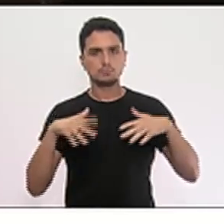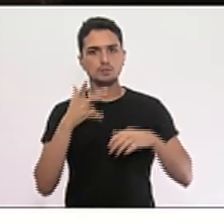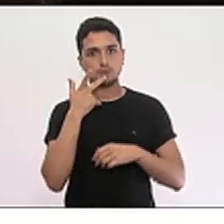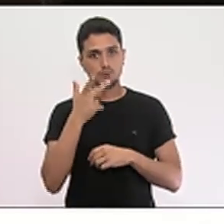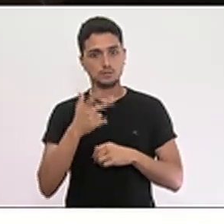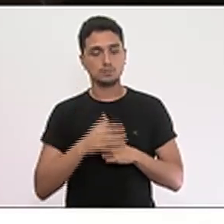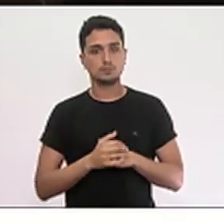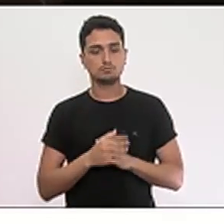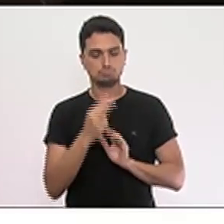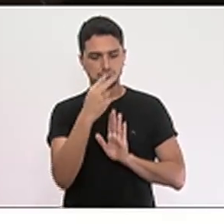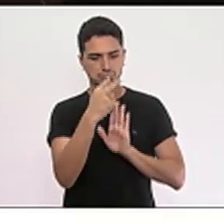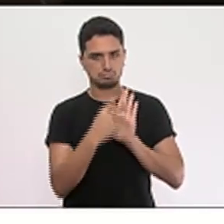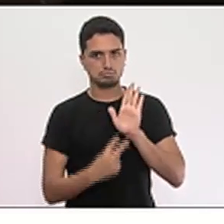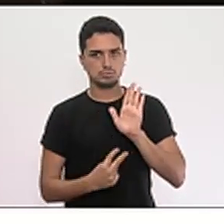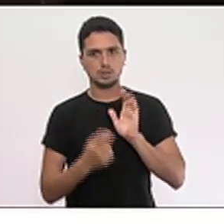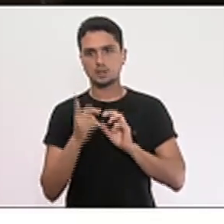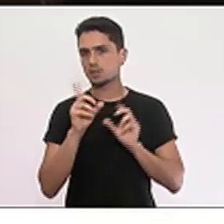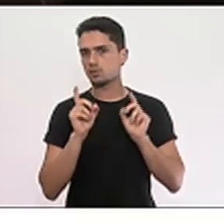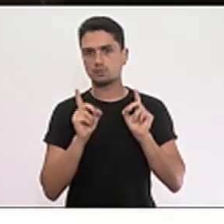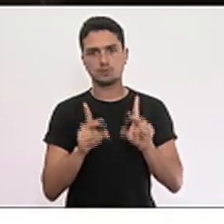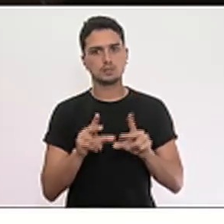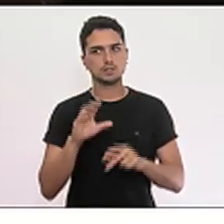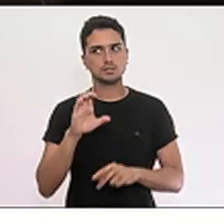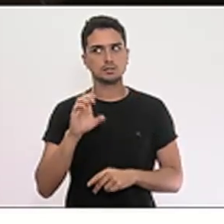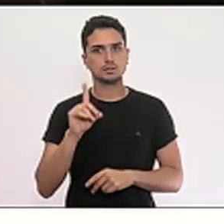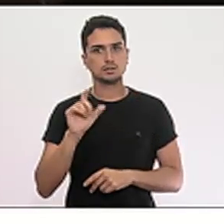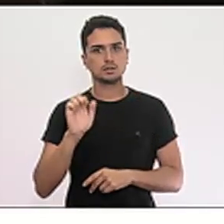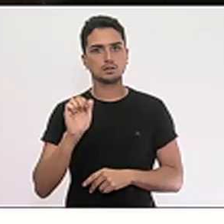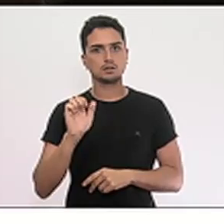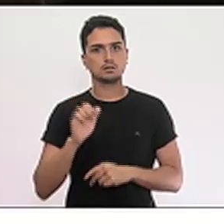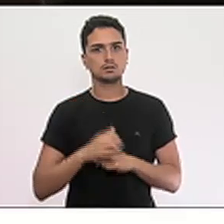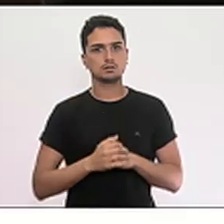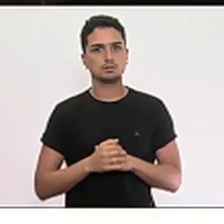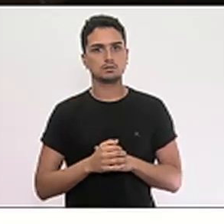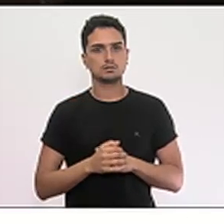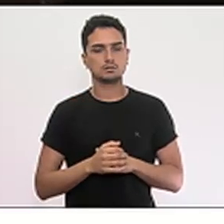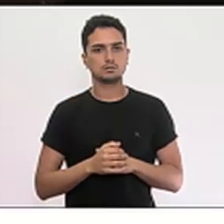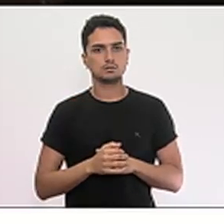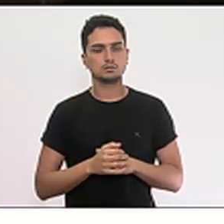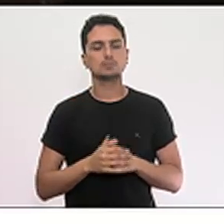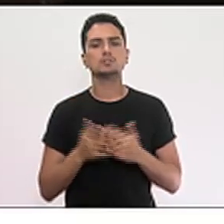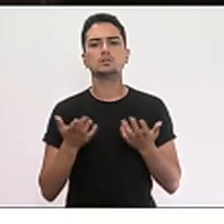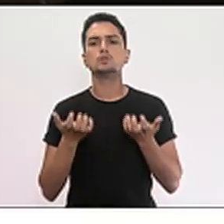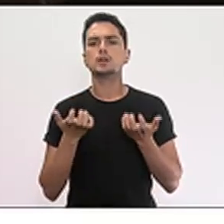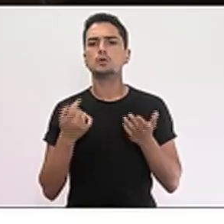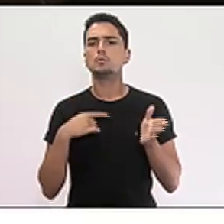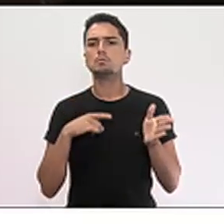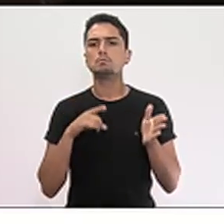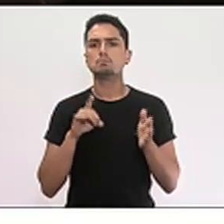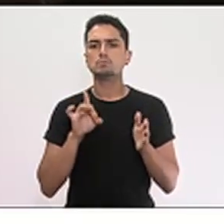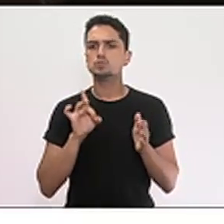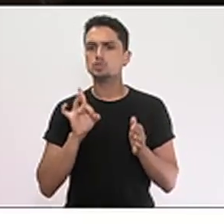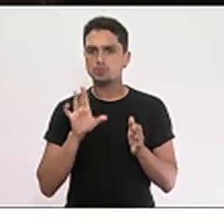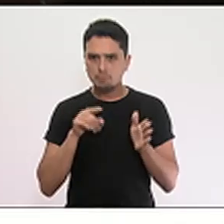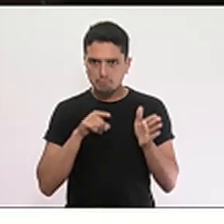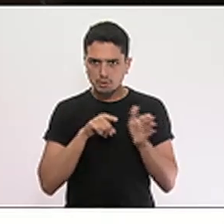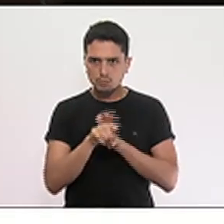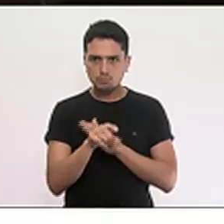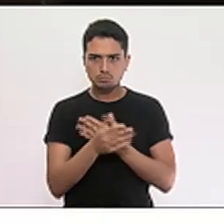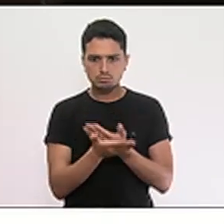Aí eu queria perguntar, deixar essa pergunta para as autoridades, tanto